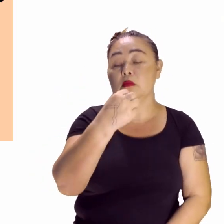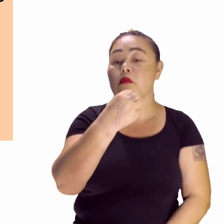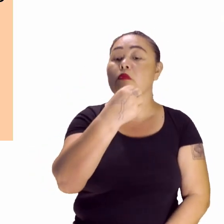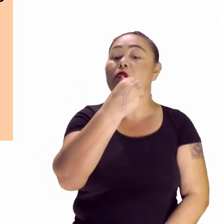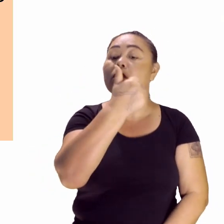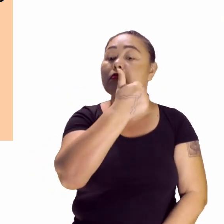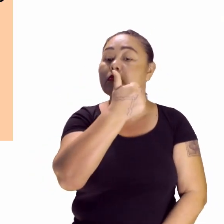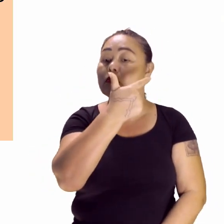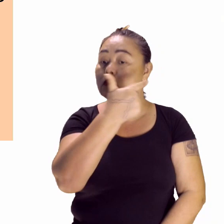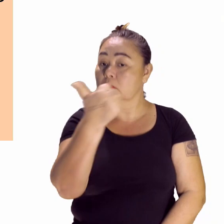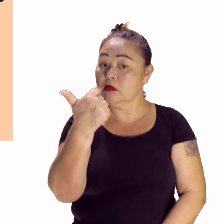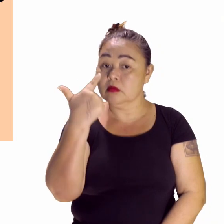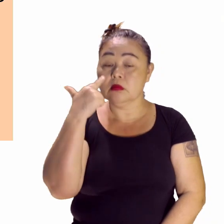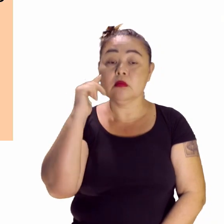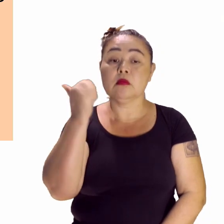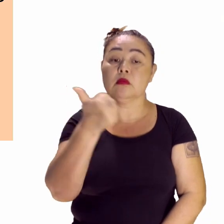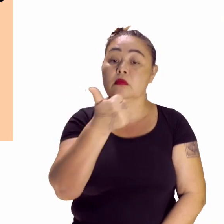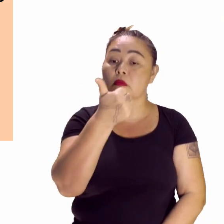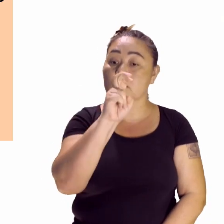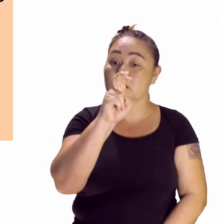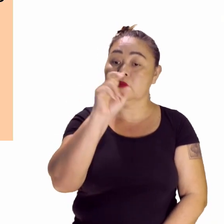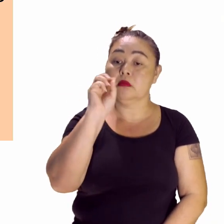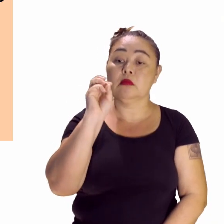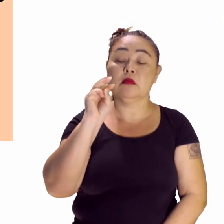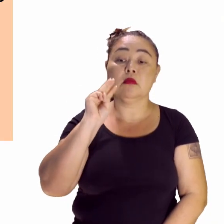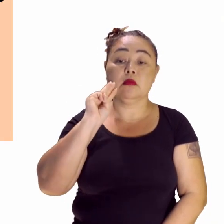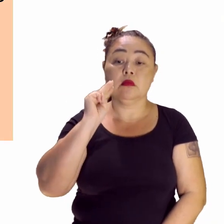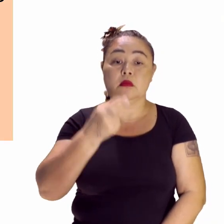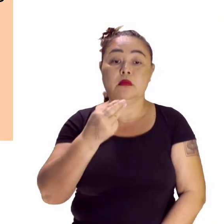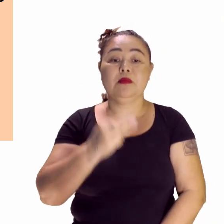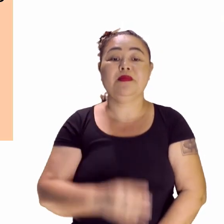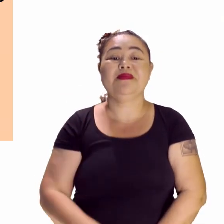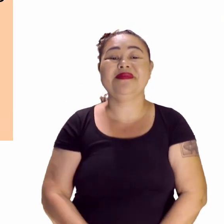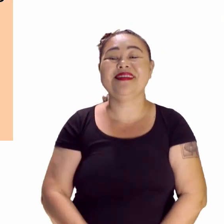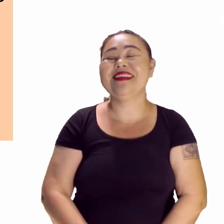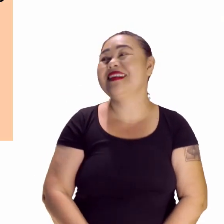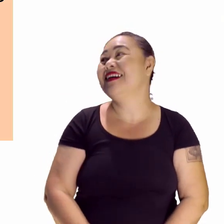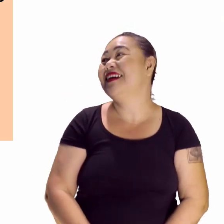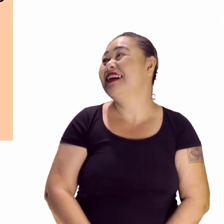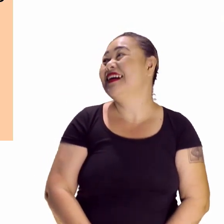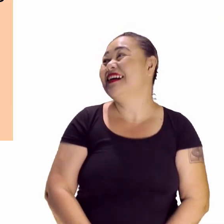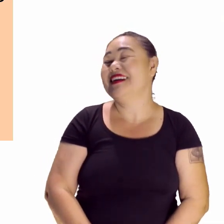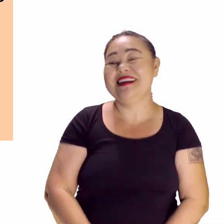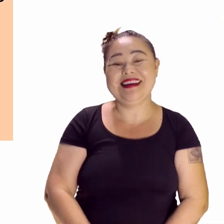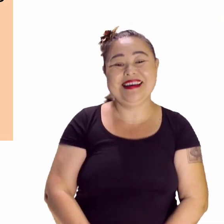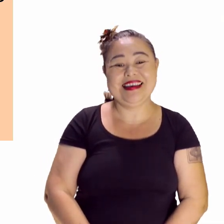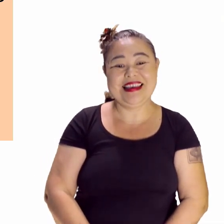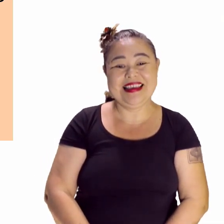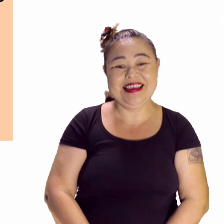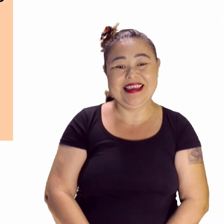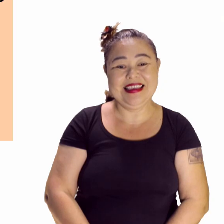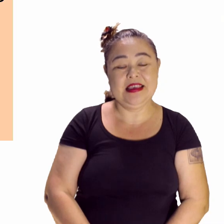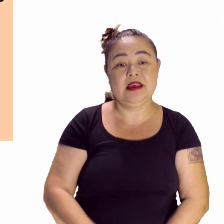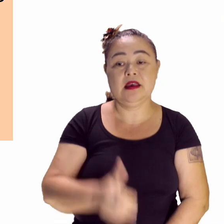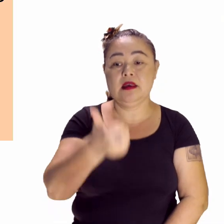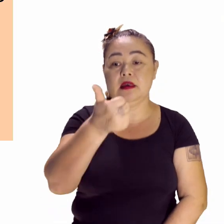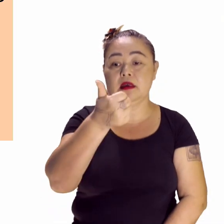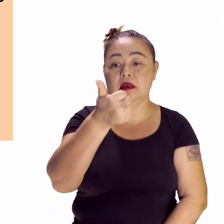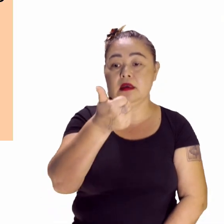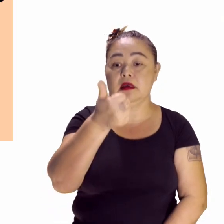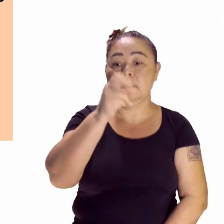que já tá quanto 15 milhões eita não ficou muito bom escreve aí que a sua letra é um pouco mais bonita que a minha 15 milhões